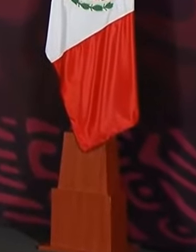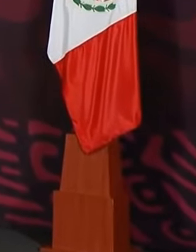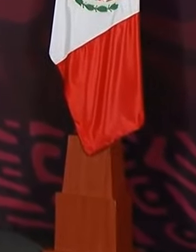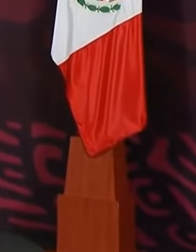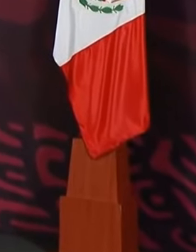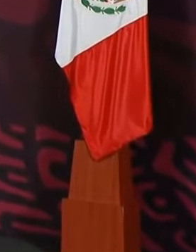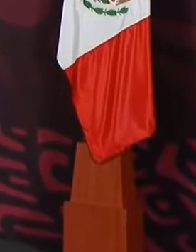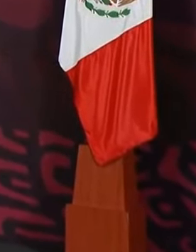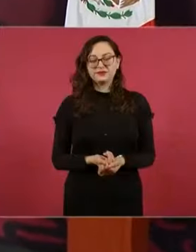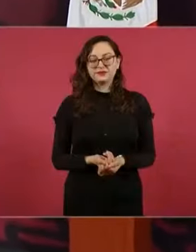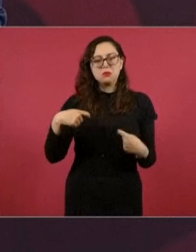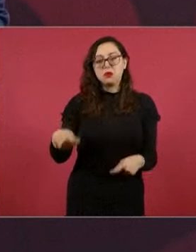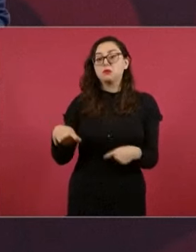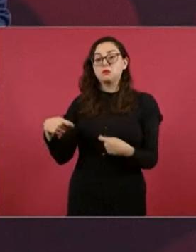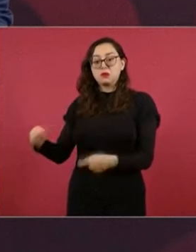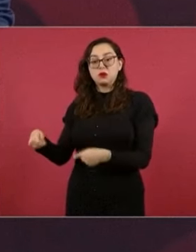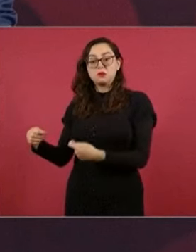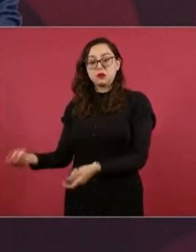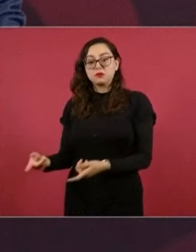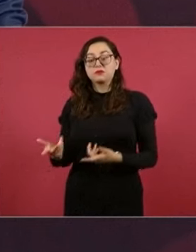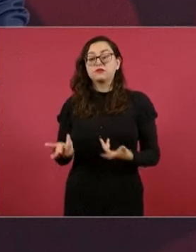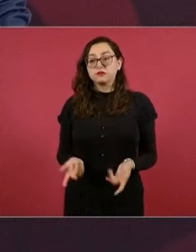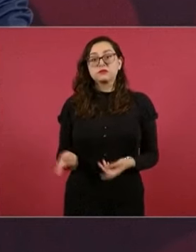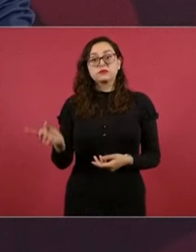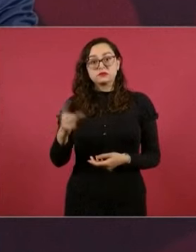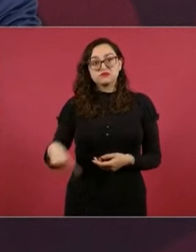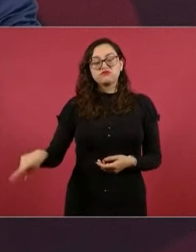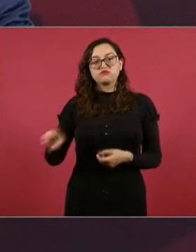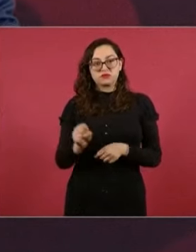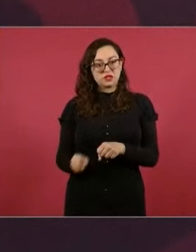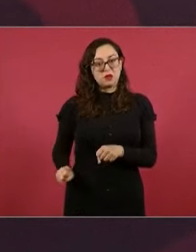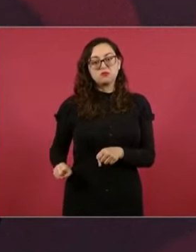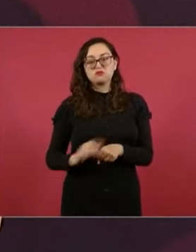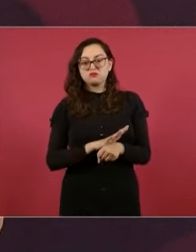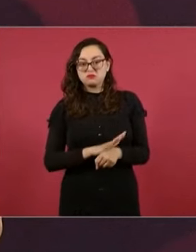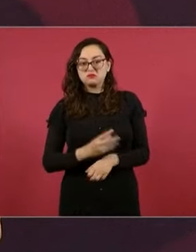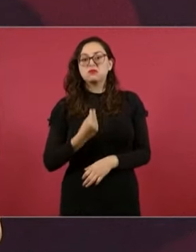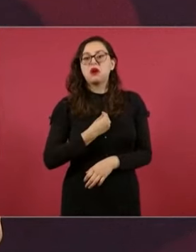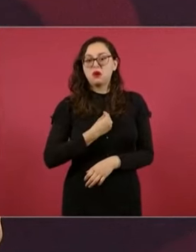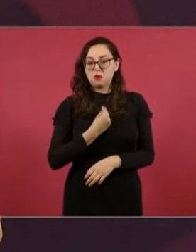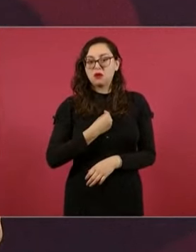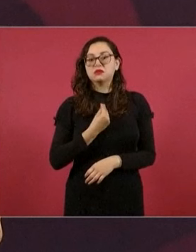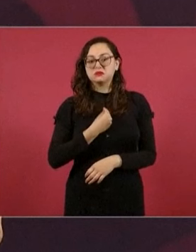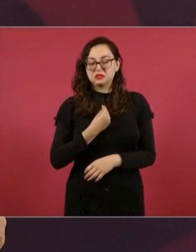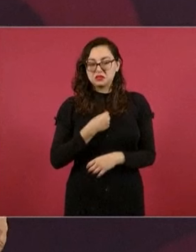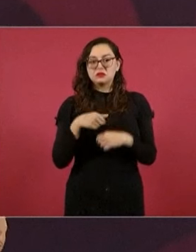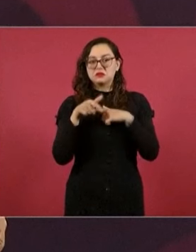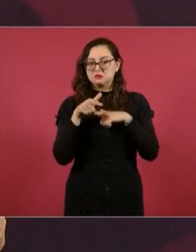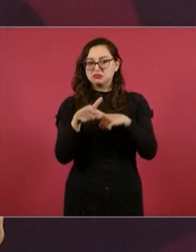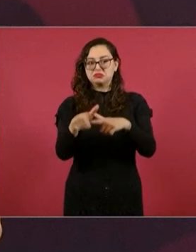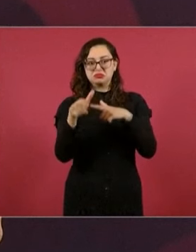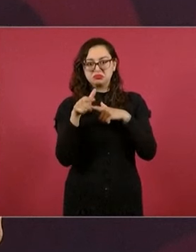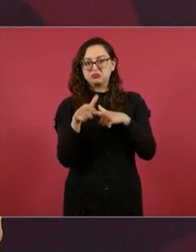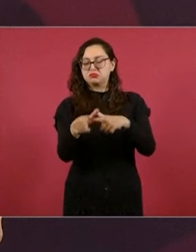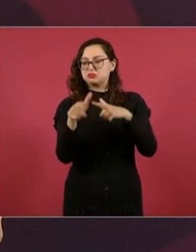Qual o partido governista terá as maiorias necessárias para conseguir a aprovação embora o embaixador americano tenha afirmado que uma reforma da Justiça